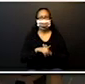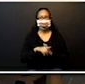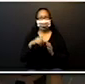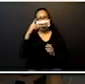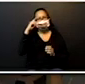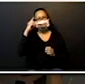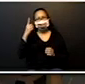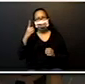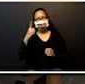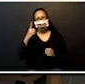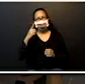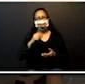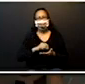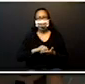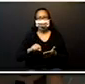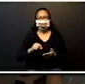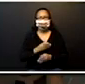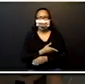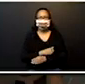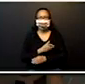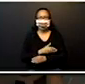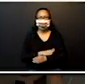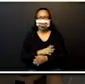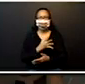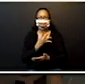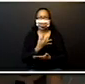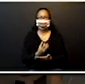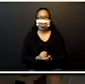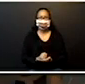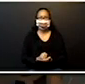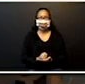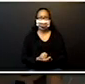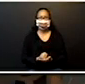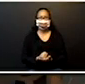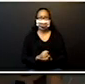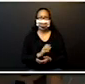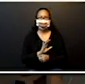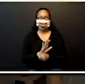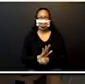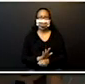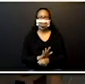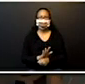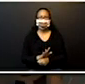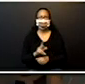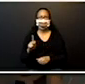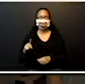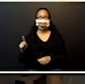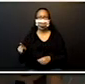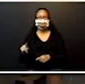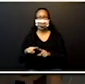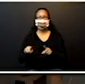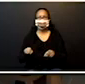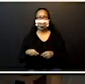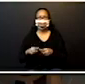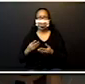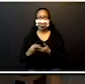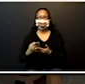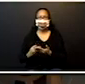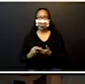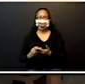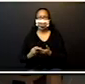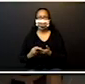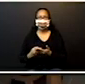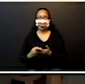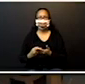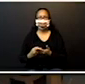e tarefas, olha lá, no aplicativo com a orientação do seu professor de sala. Tudo bem? Preparados